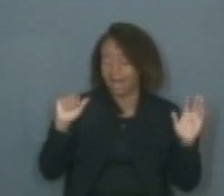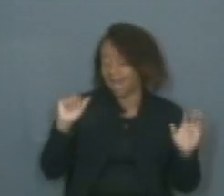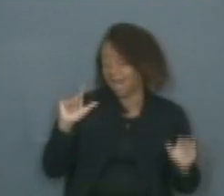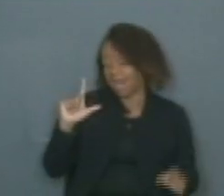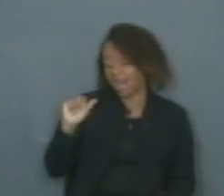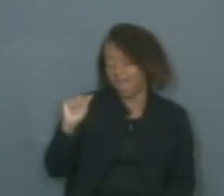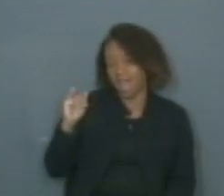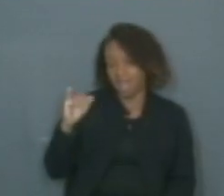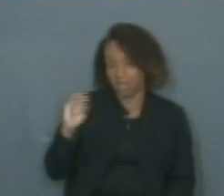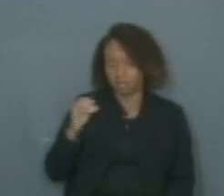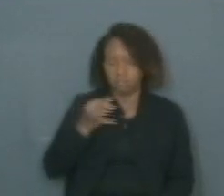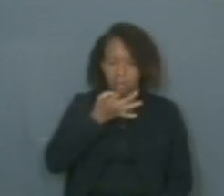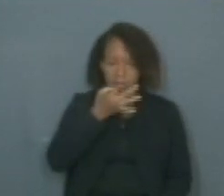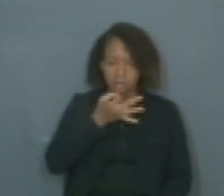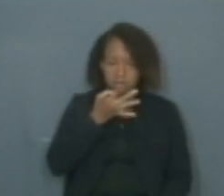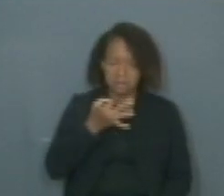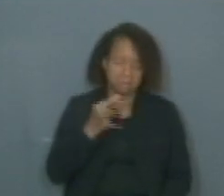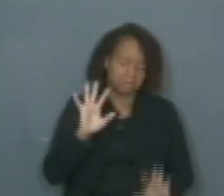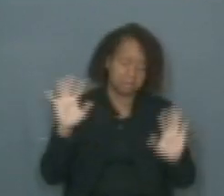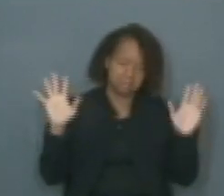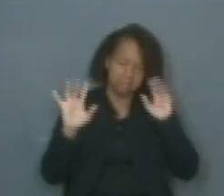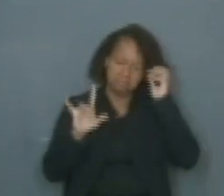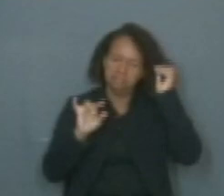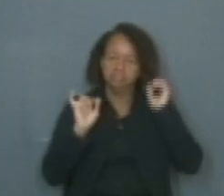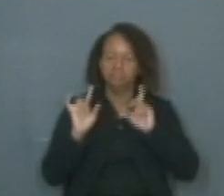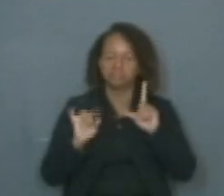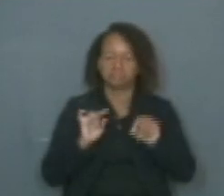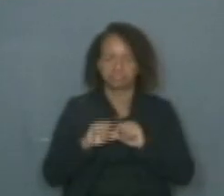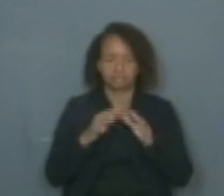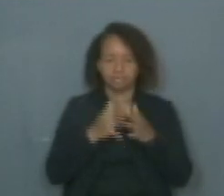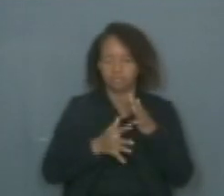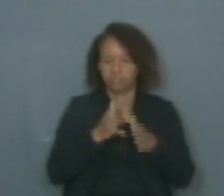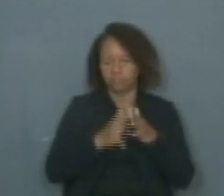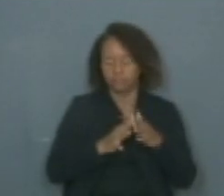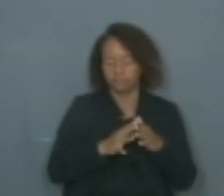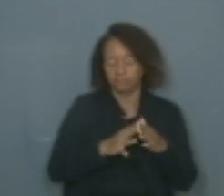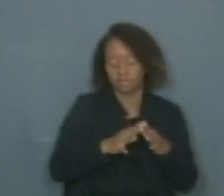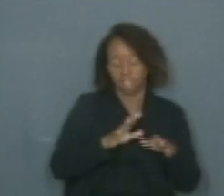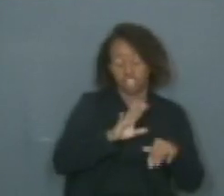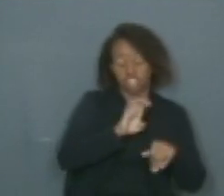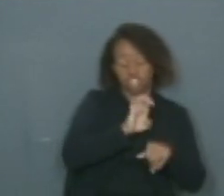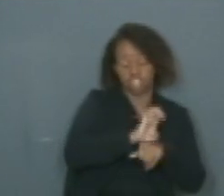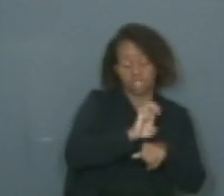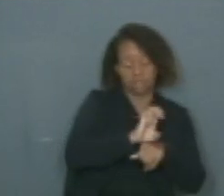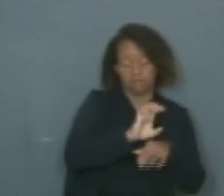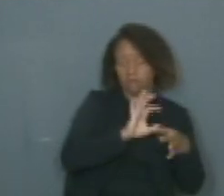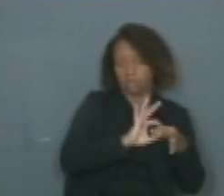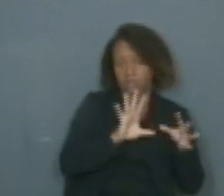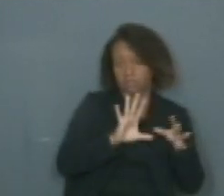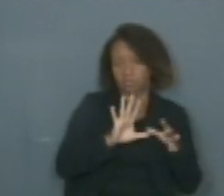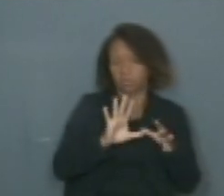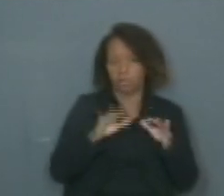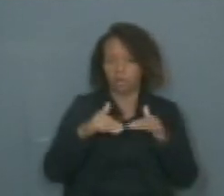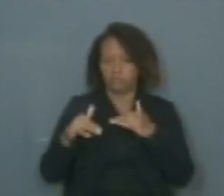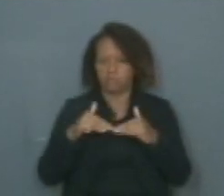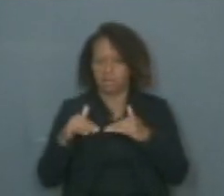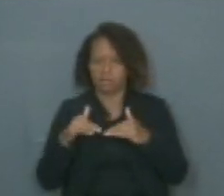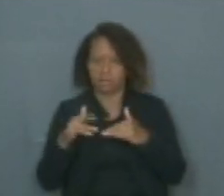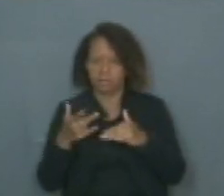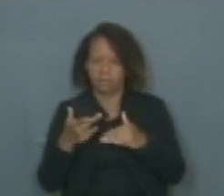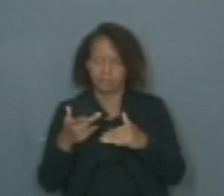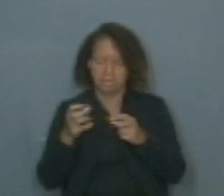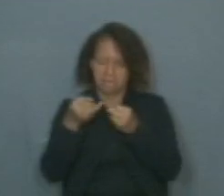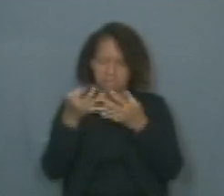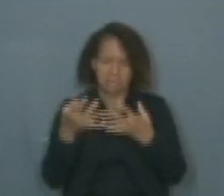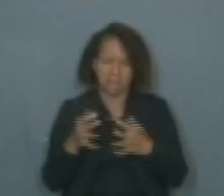posicionamento para que o Estado seja laico, ele é imutável. Mas a gente não pode confundir o Estado laico com o Movimento Brasil Laico. Então era esse o registro que eu queria